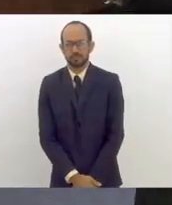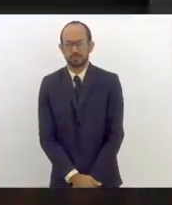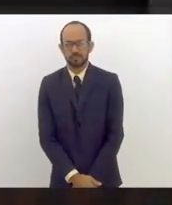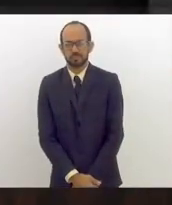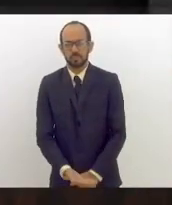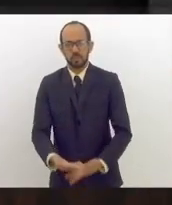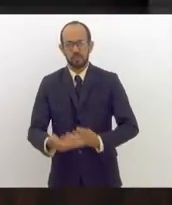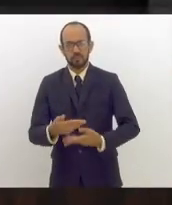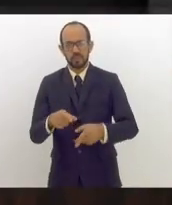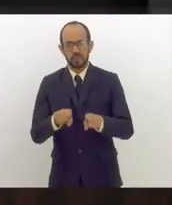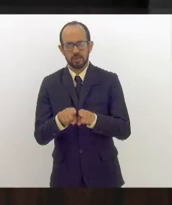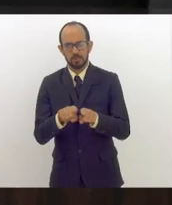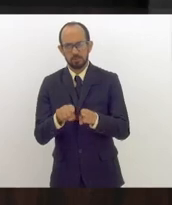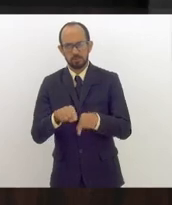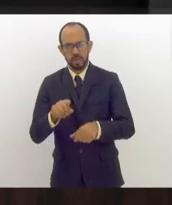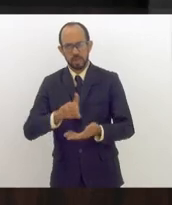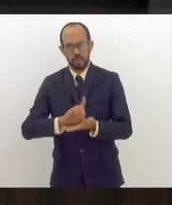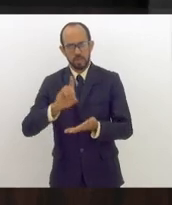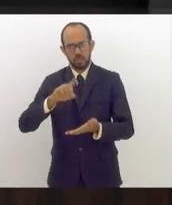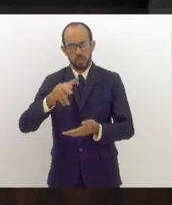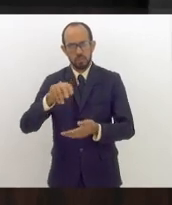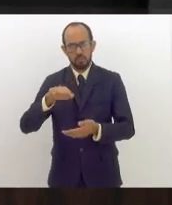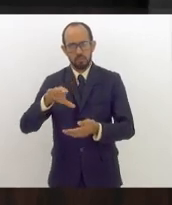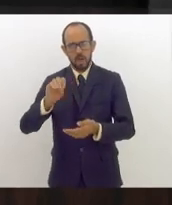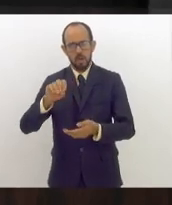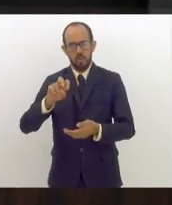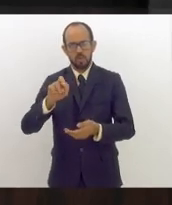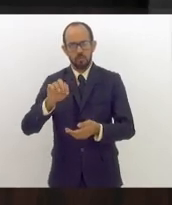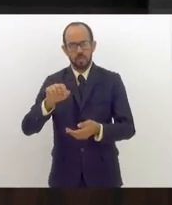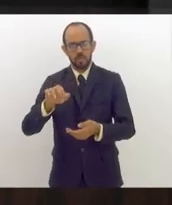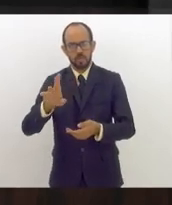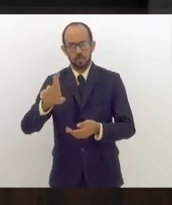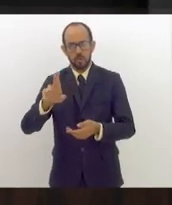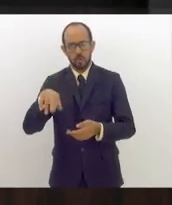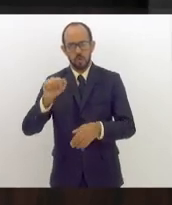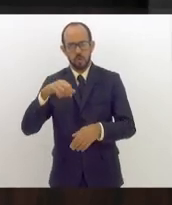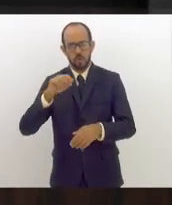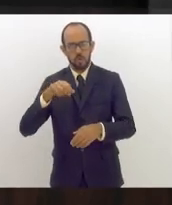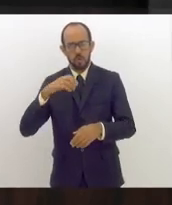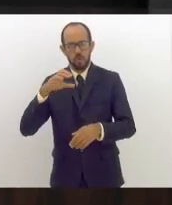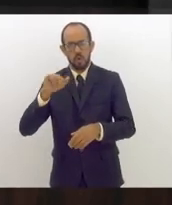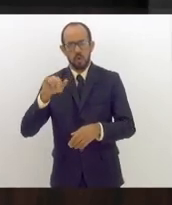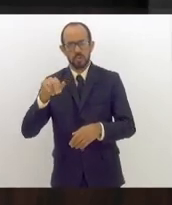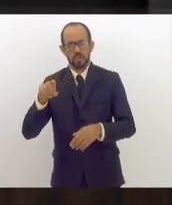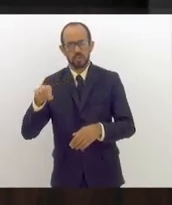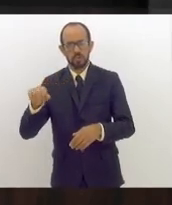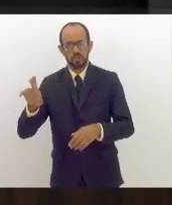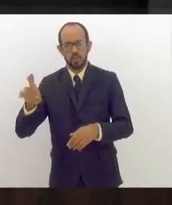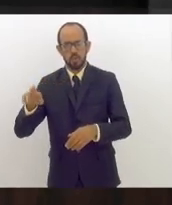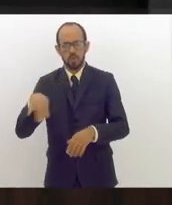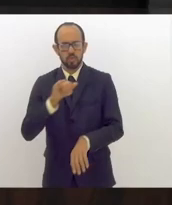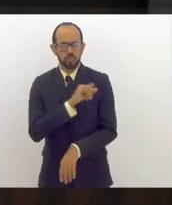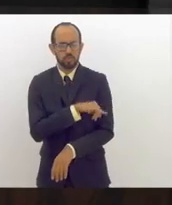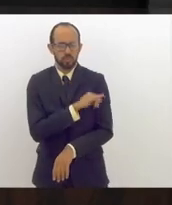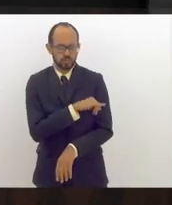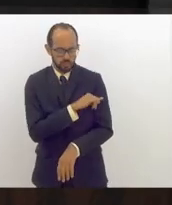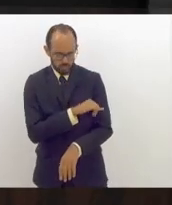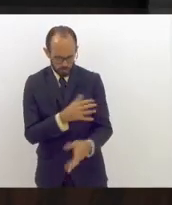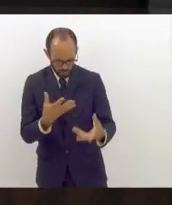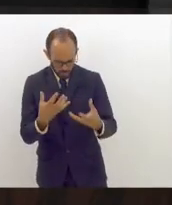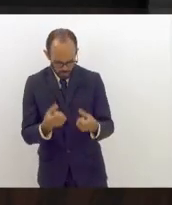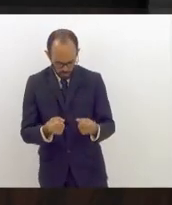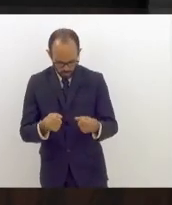convidar o Dr Paulo Victor Lima corredor geral da OAB Rio de Janeiro para que possa vir aqui para